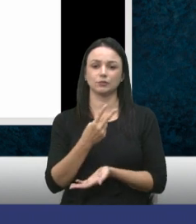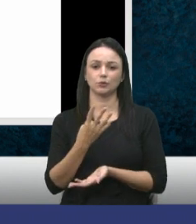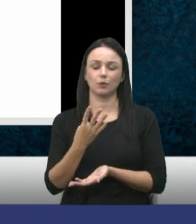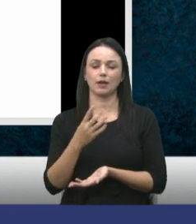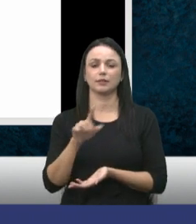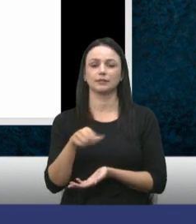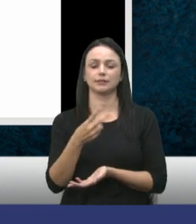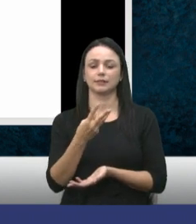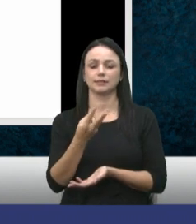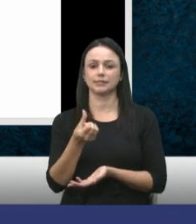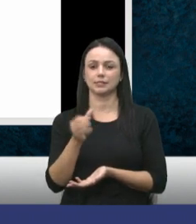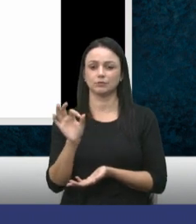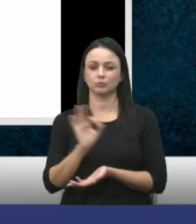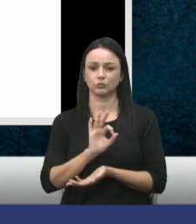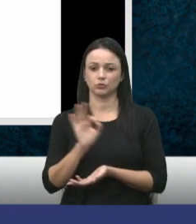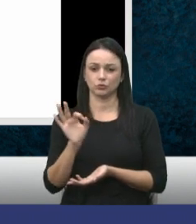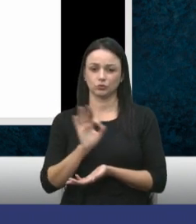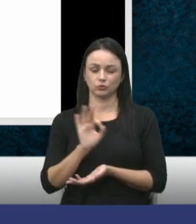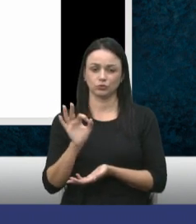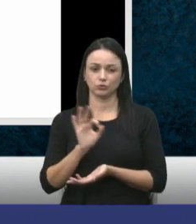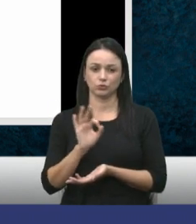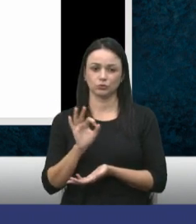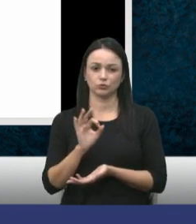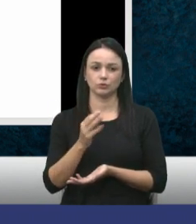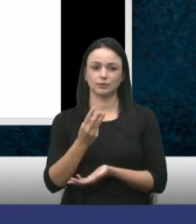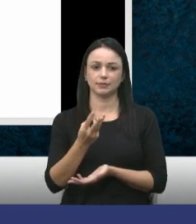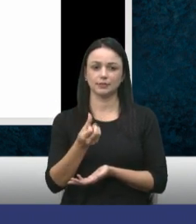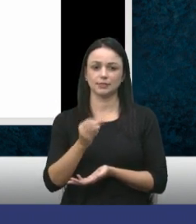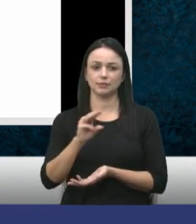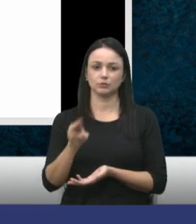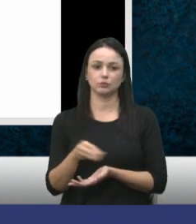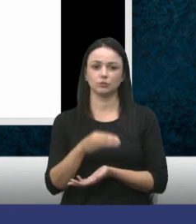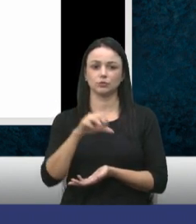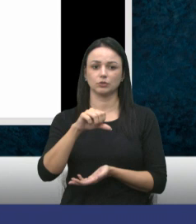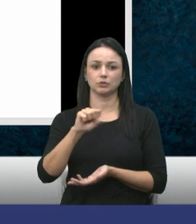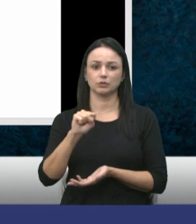24,36%, equivalente a R$